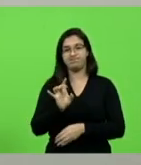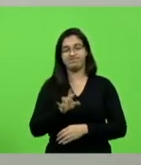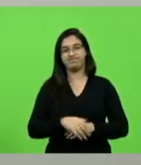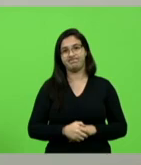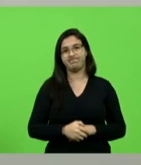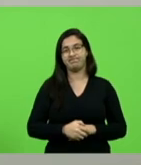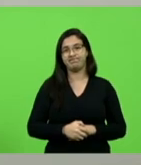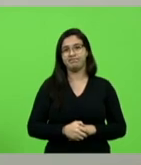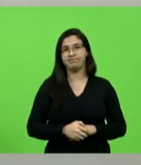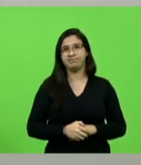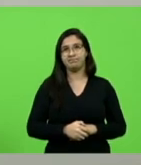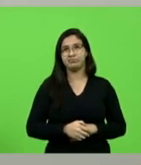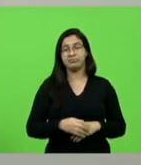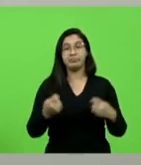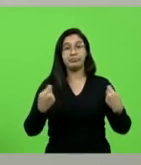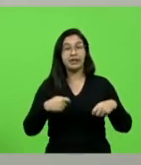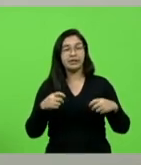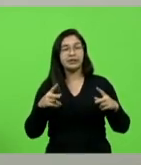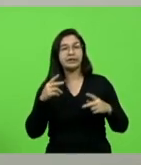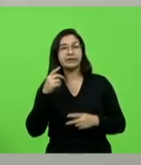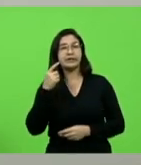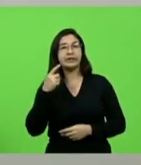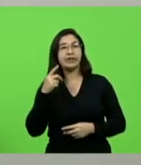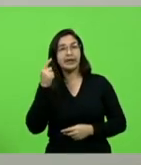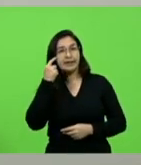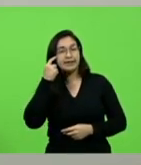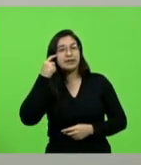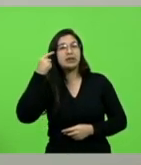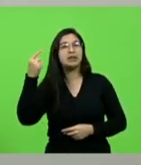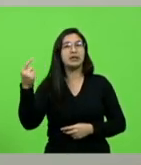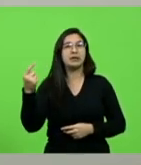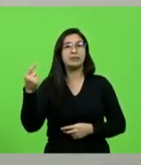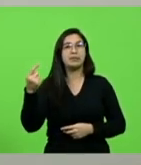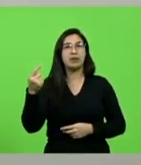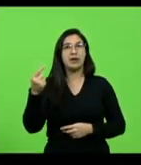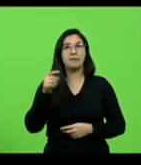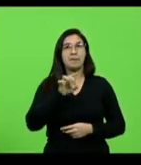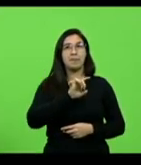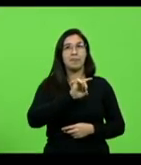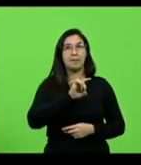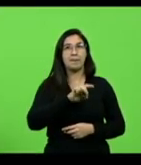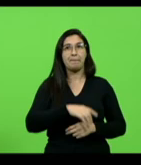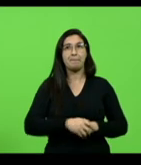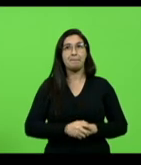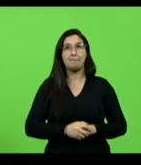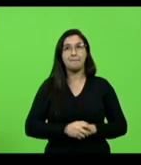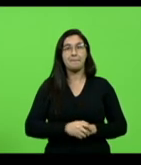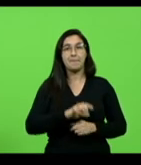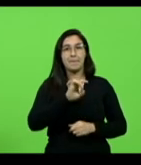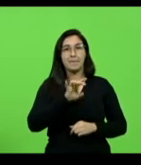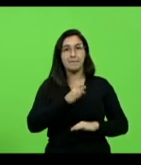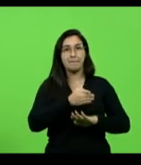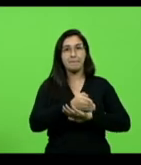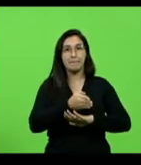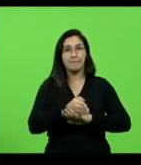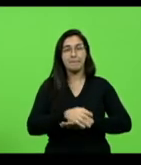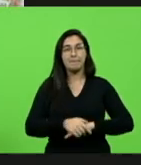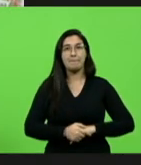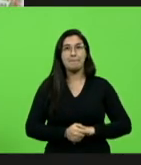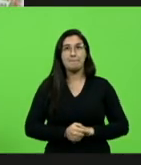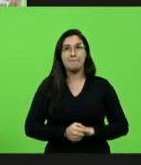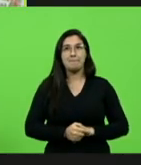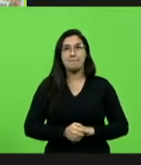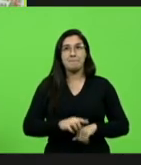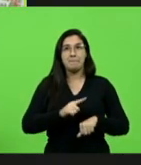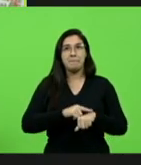necessário reconhecer, as atribuições e as contribuições de Cláudio, cada... eu vou encerrar, tá? Já deu o teu tempo.